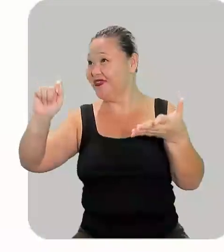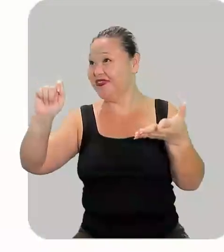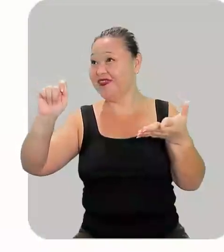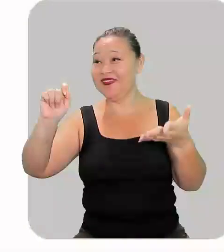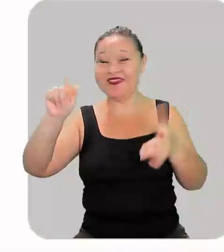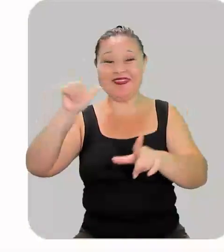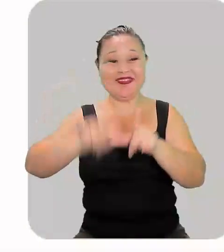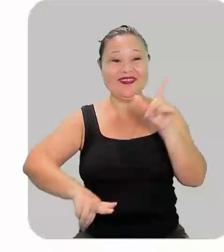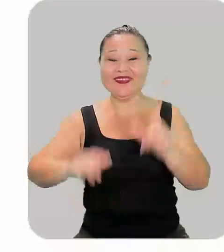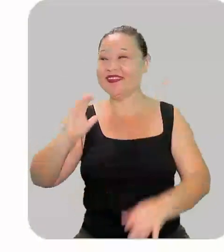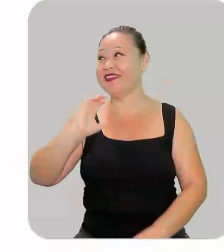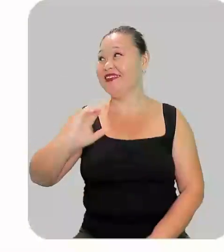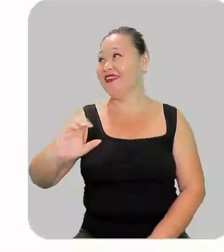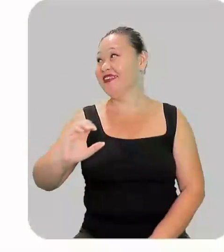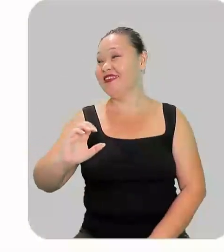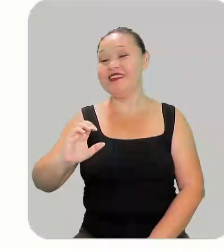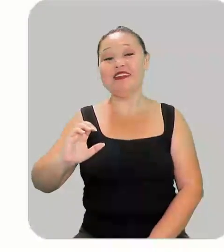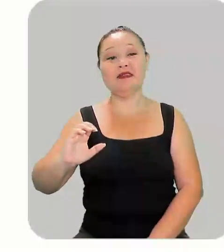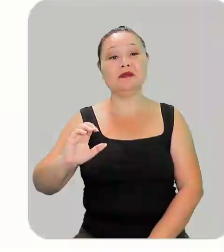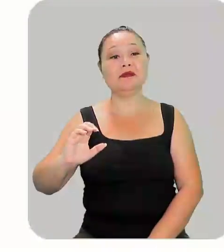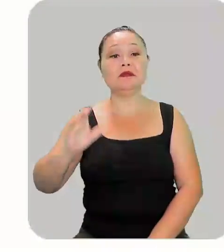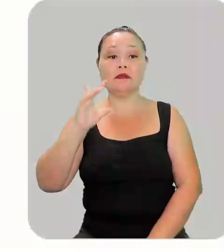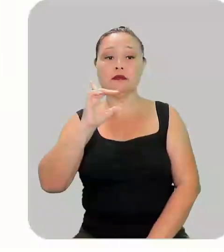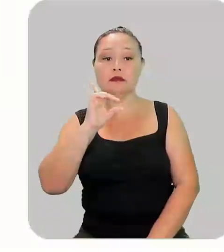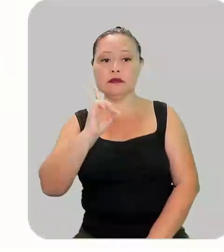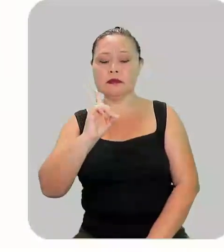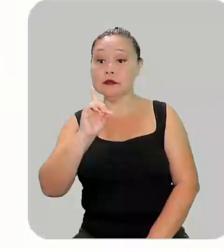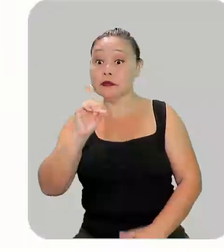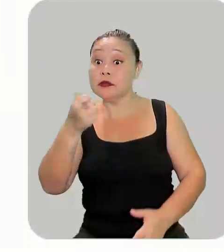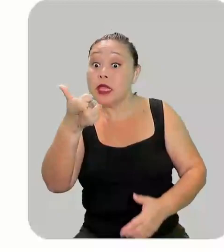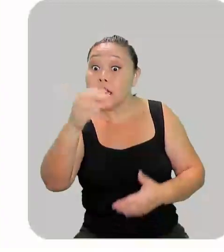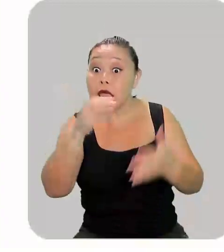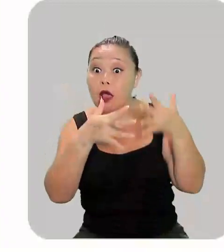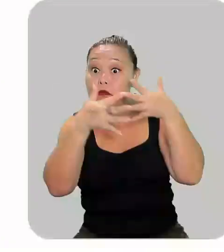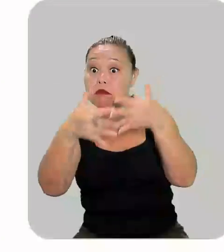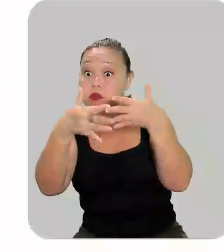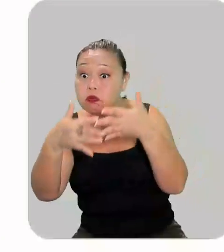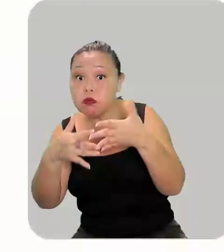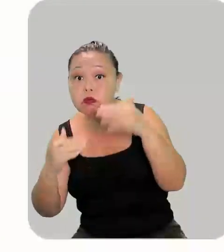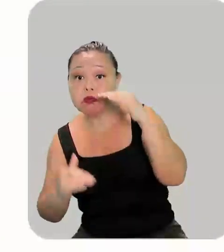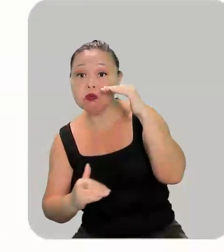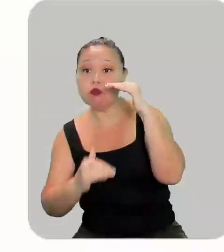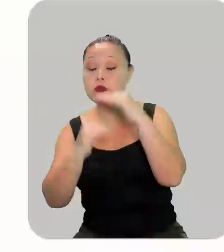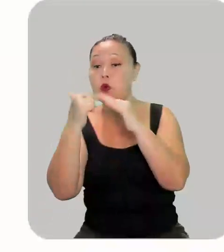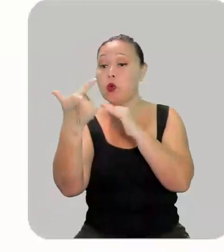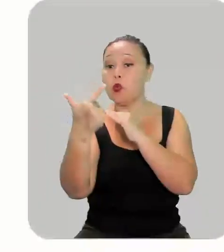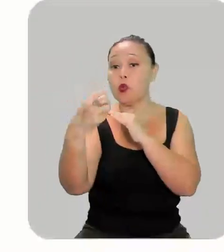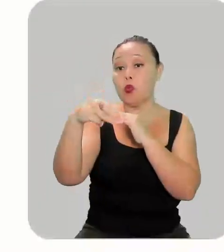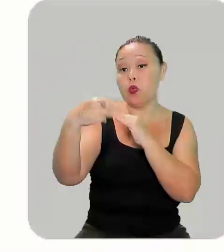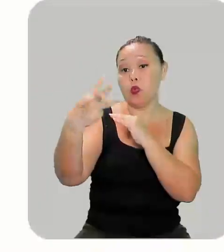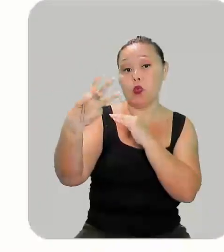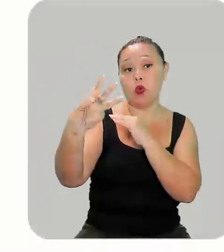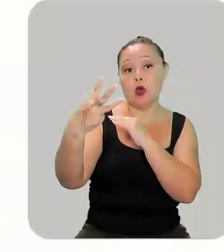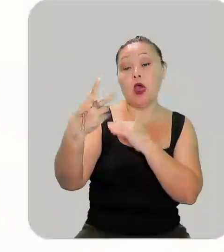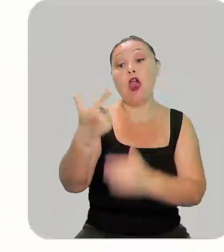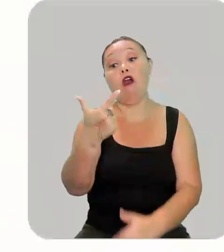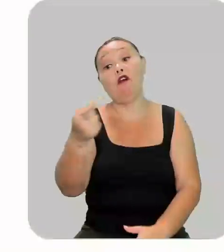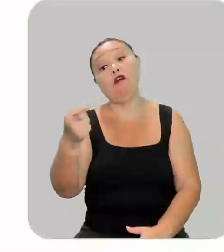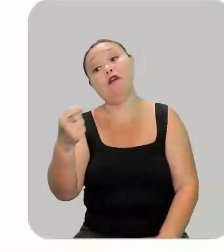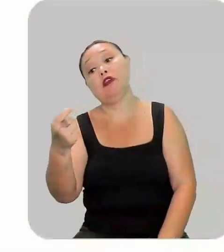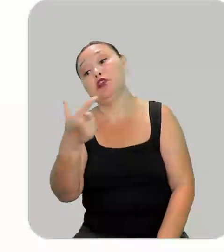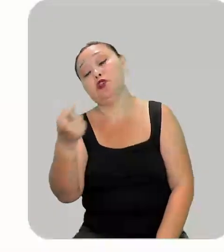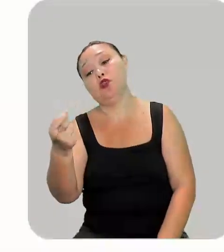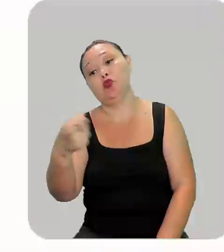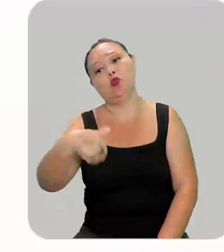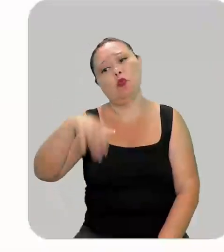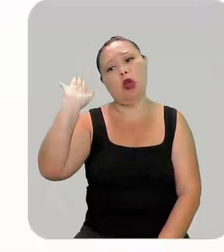é letra C. Na letra D? 10 caminhões com capacidade máxima de 2 metros cúbicos, vai dar 20 metros